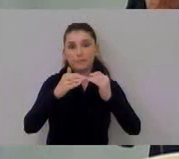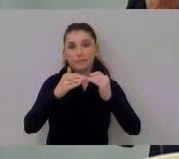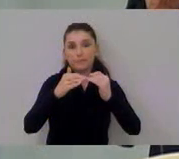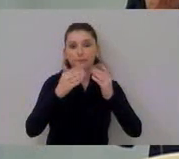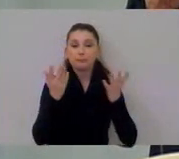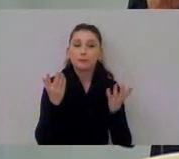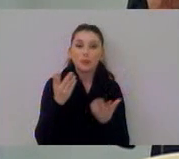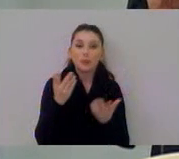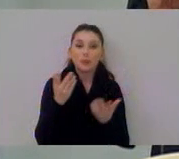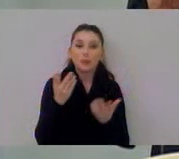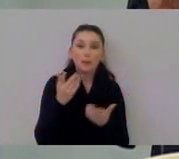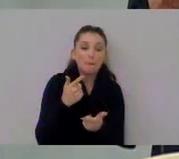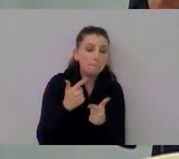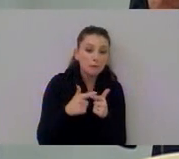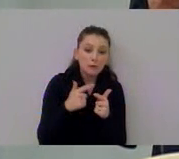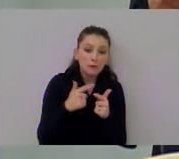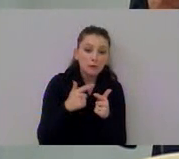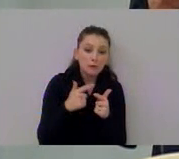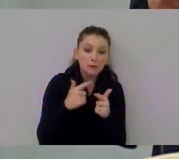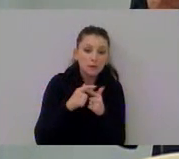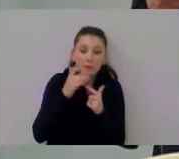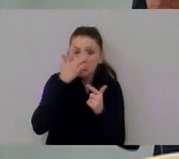ficar esperando,